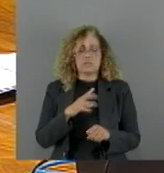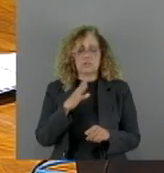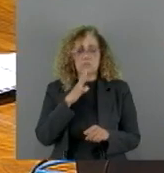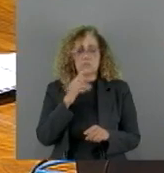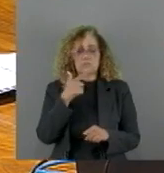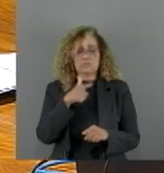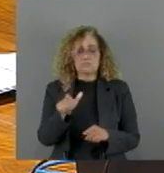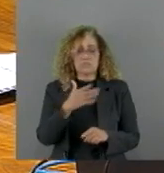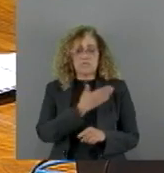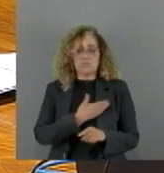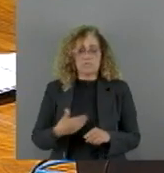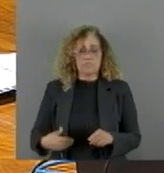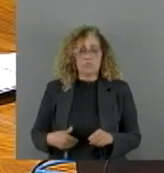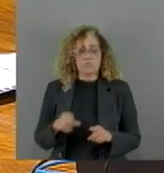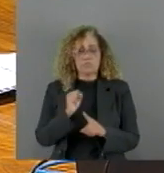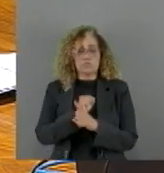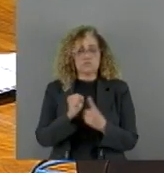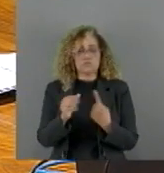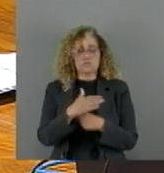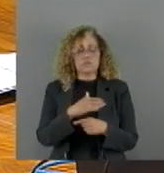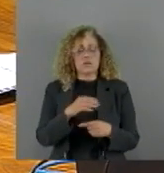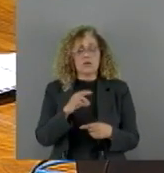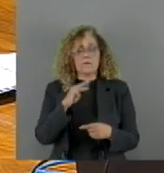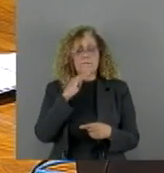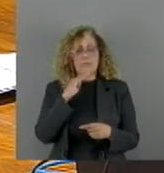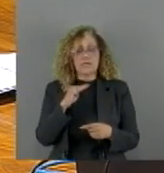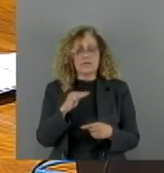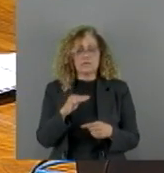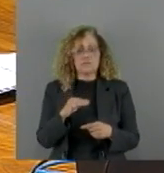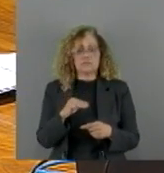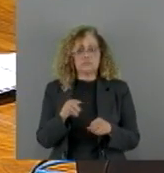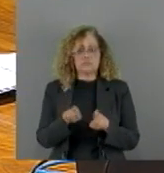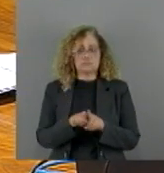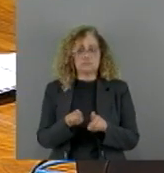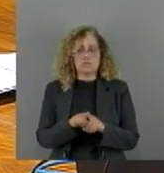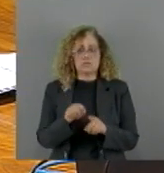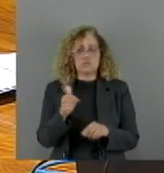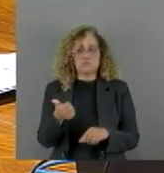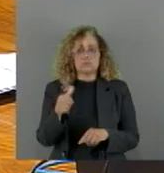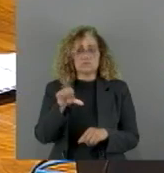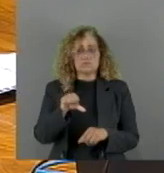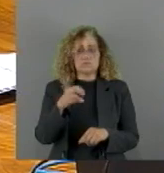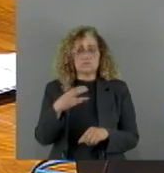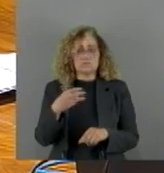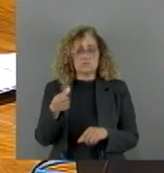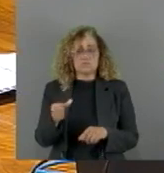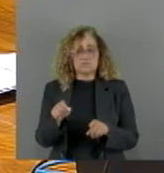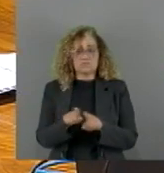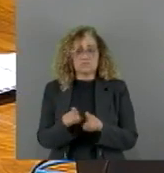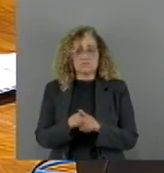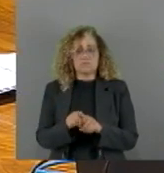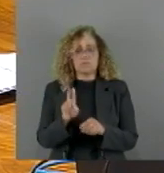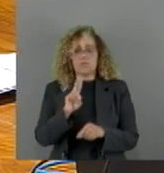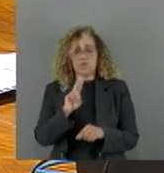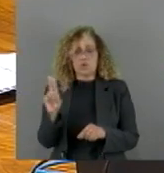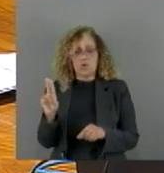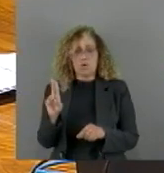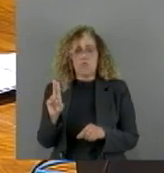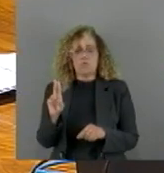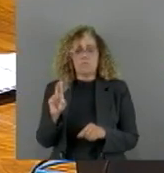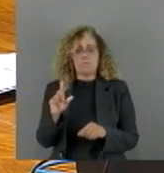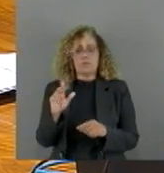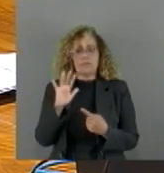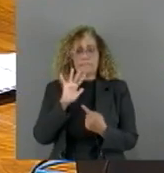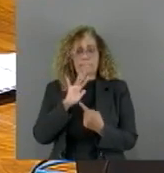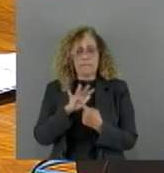social. Em março de 1936, então, com o nome de Sociedade Beneficente Santa Casa de Londrina, nascia